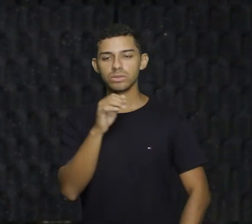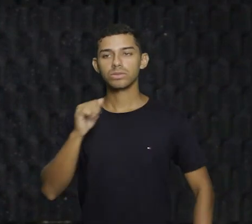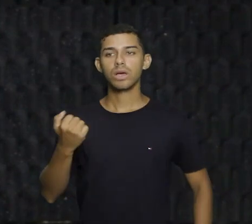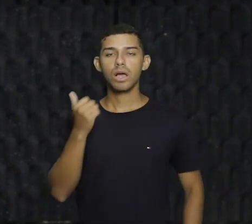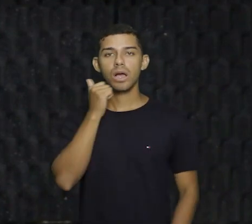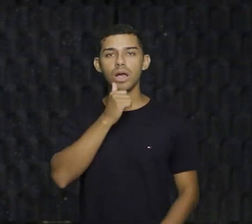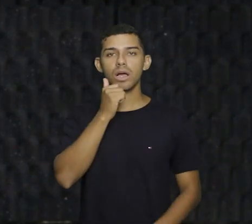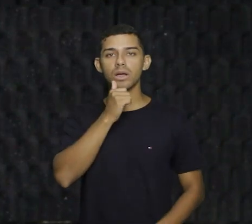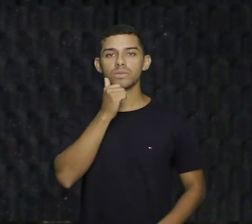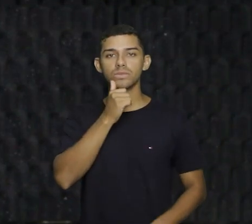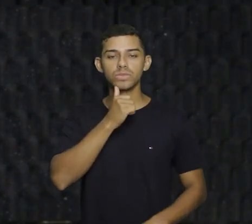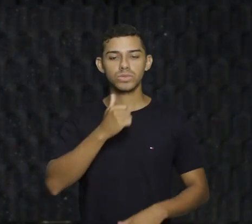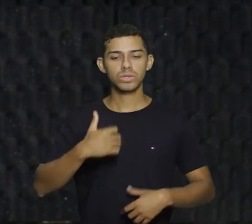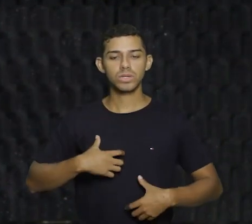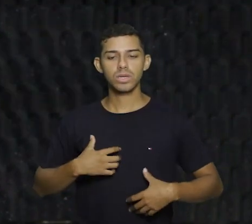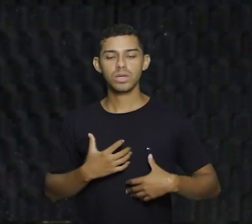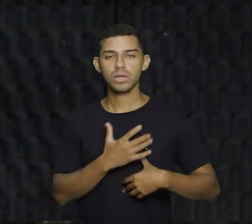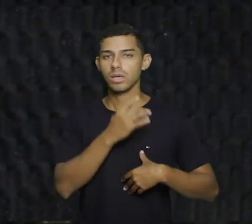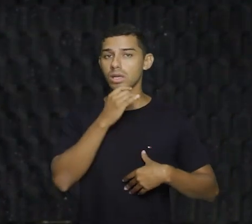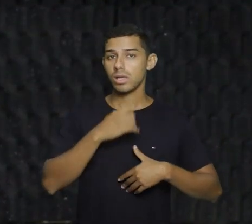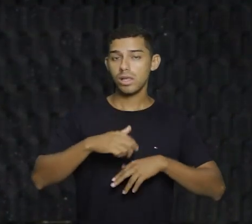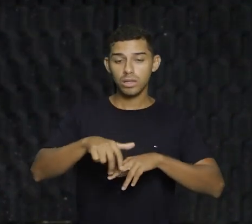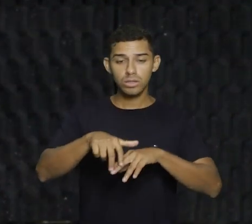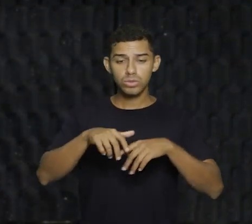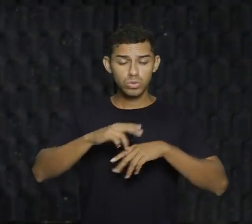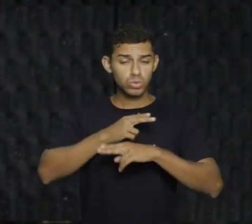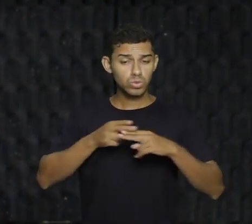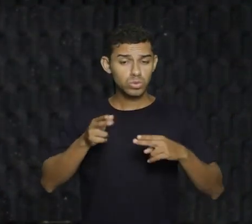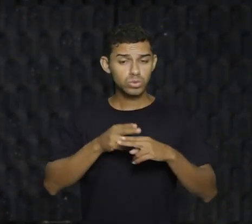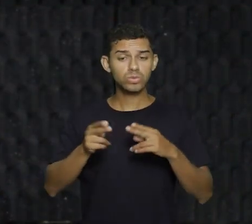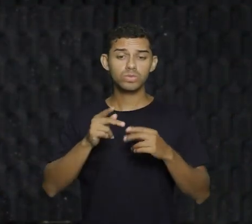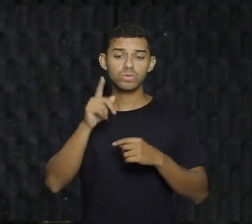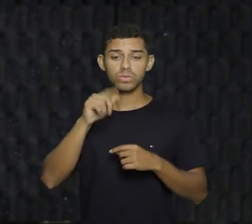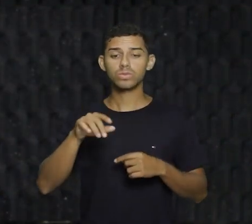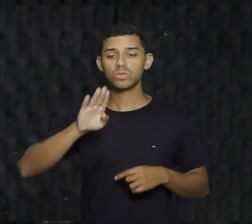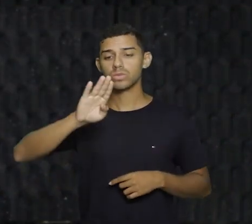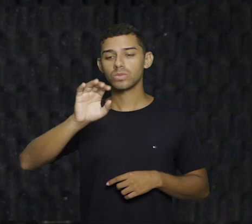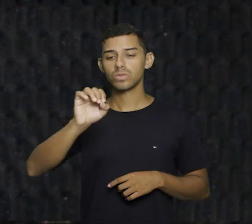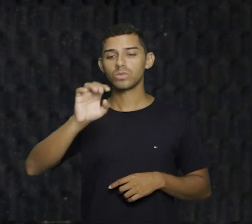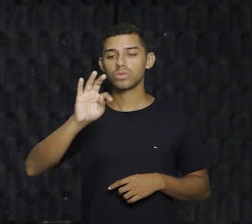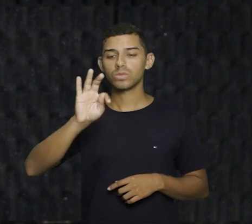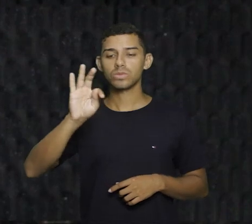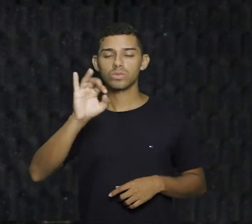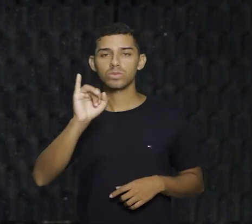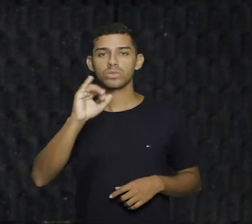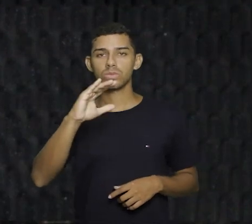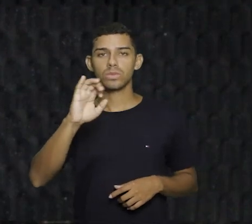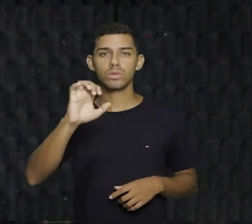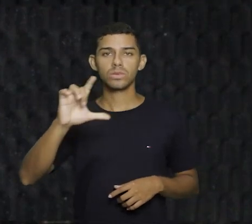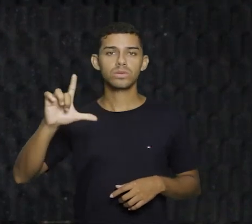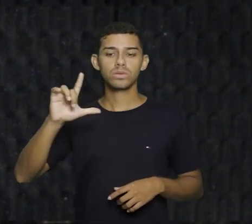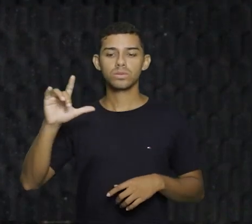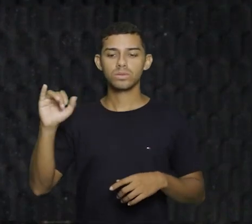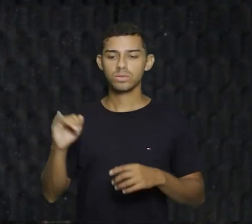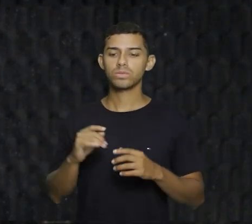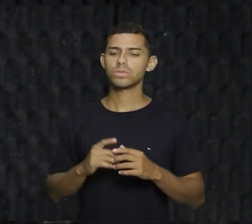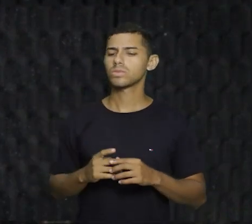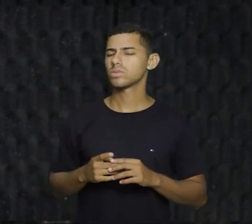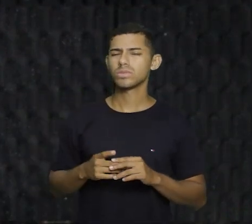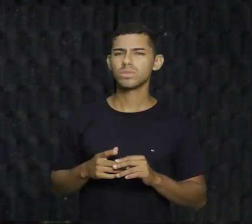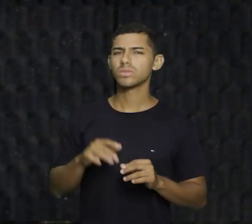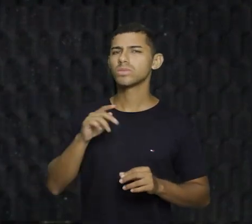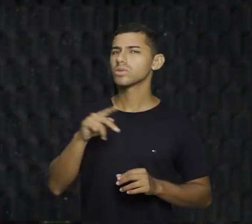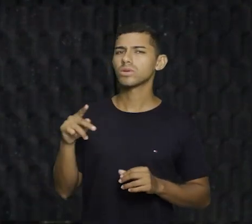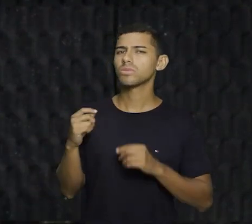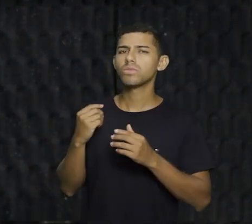mulher nua, seminua, em cima de uma concha. Ambas são obras de Botticelli. Professor, por que o senhor começou a aula com essa obra?